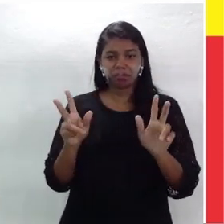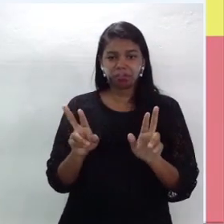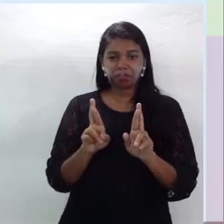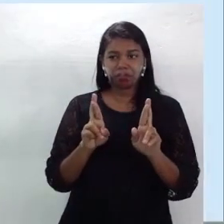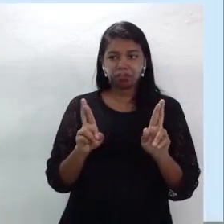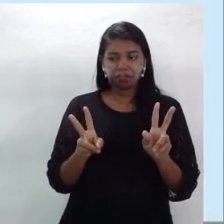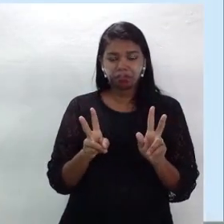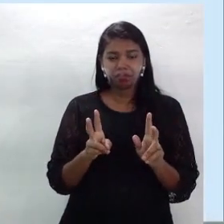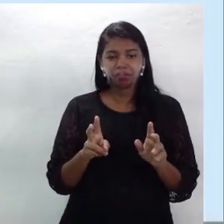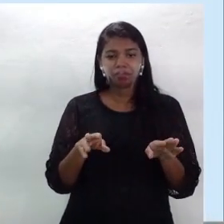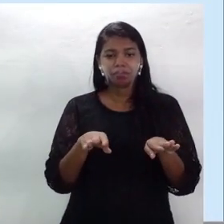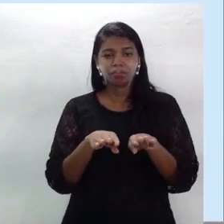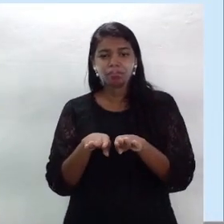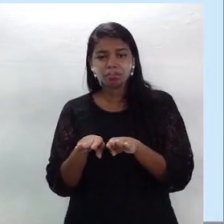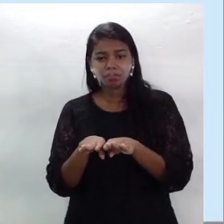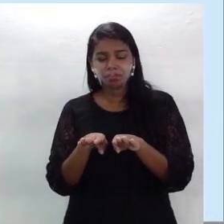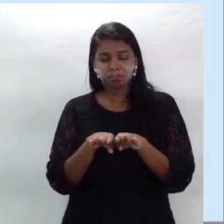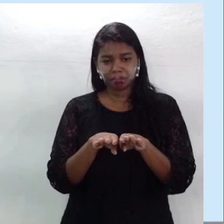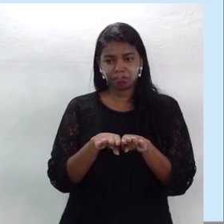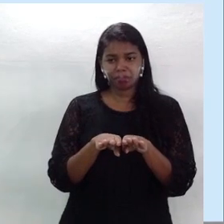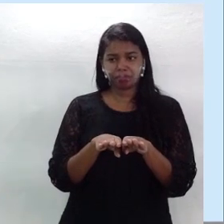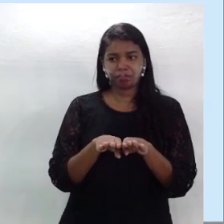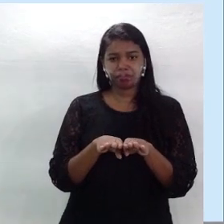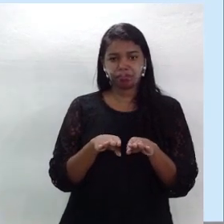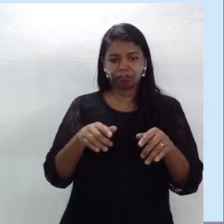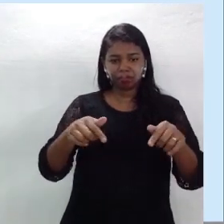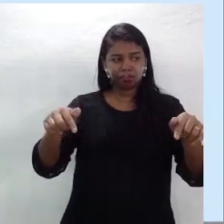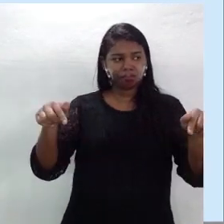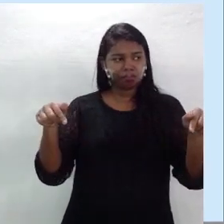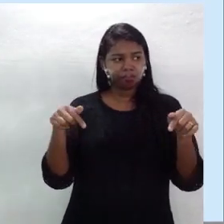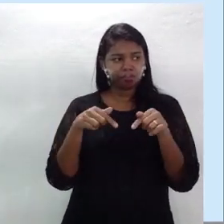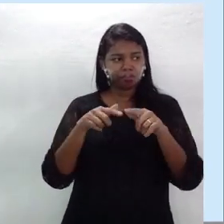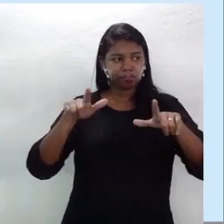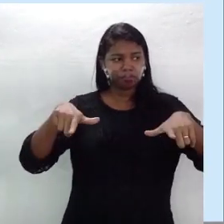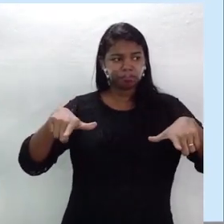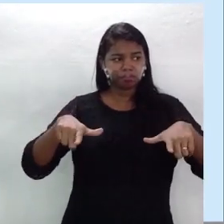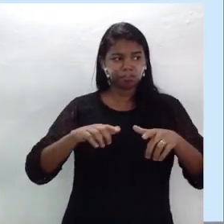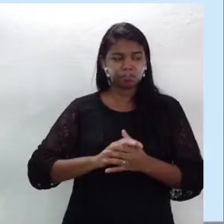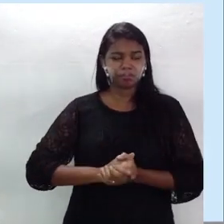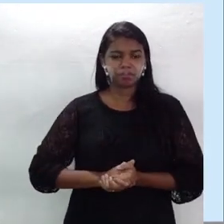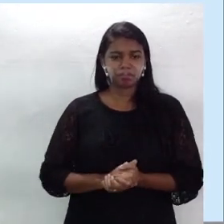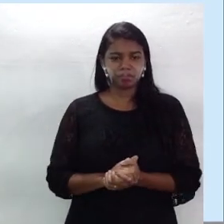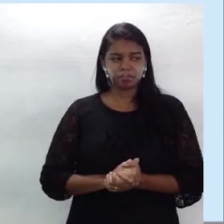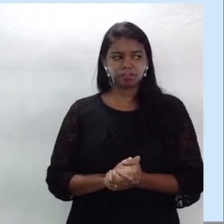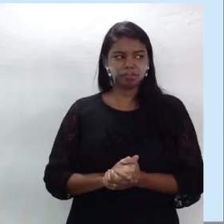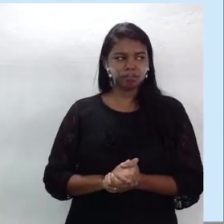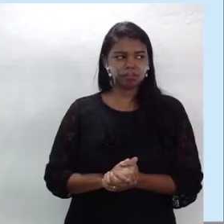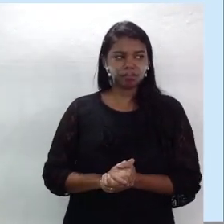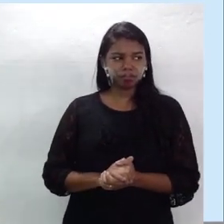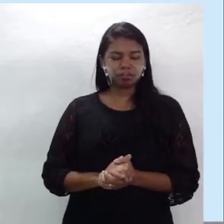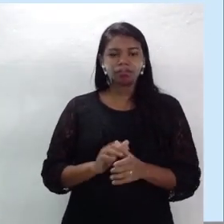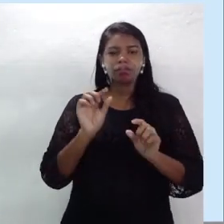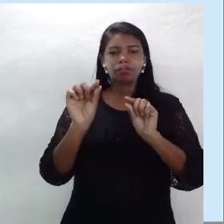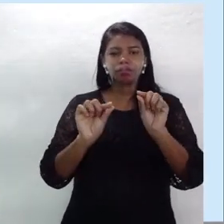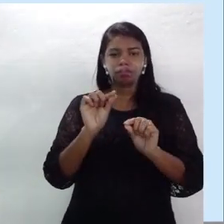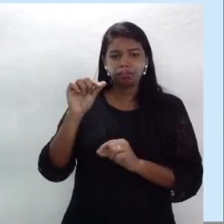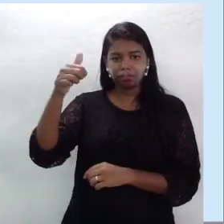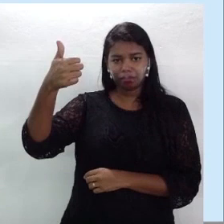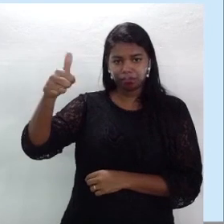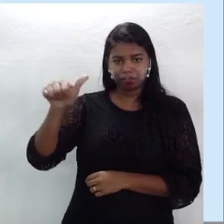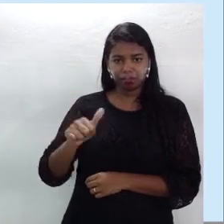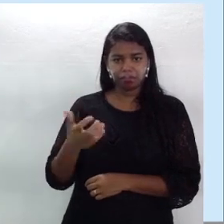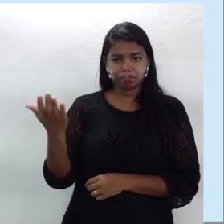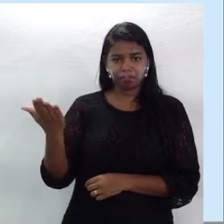diferentes, elas ocupam um espaço em algum lugar. Então, o que a gente vai analisar,